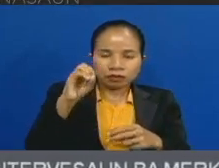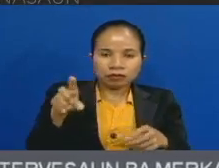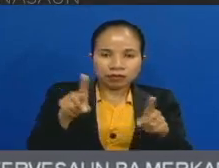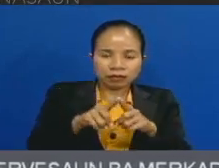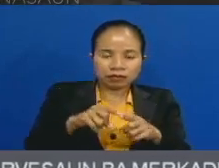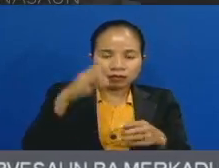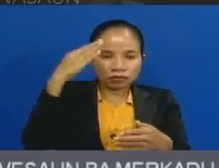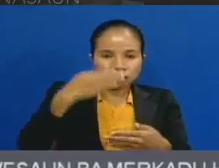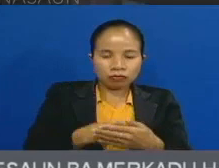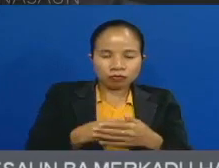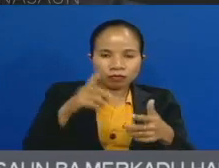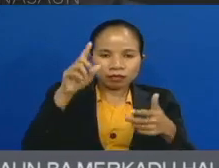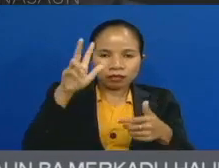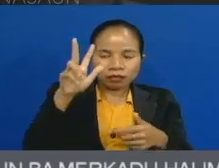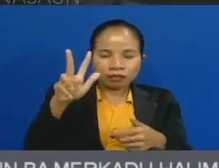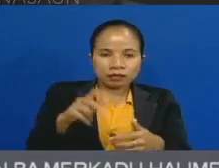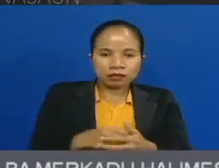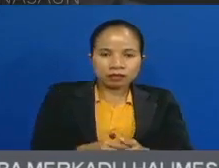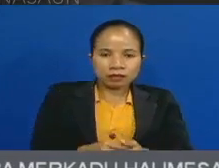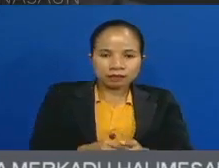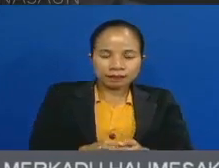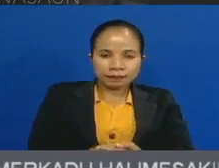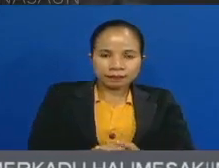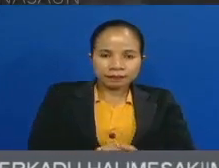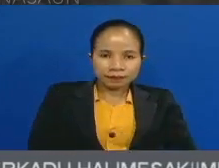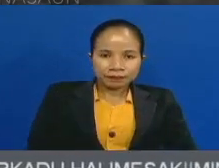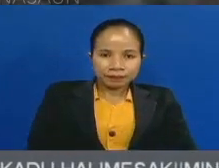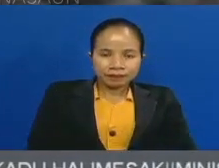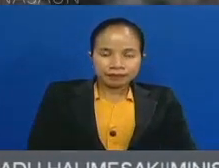an terceiro Husi Aman Zemakar no Inam Pocotana.